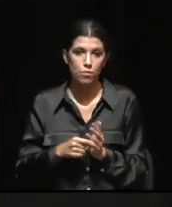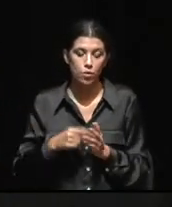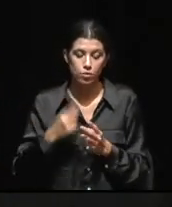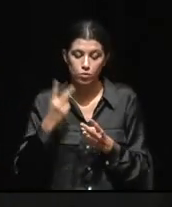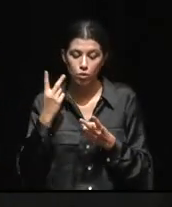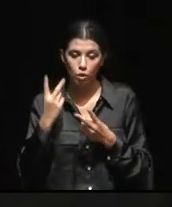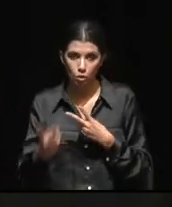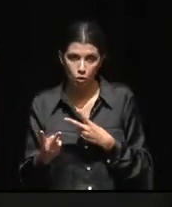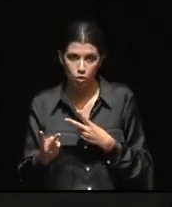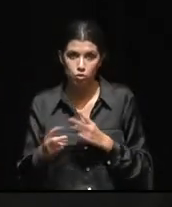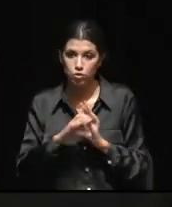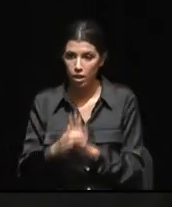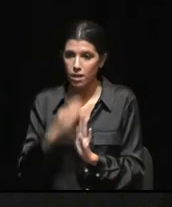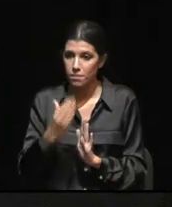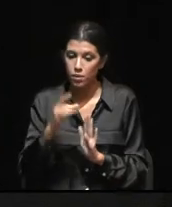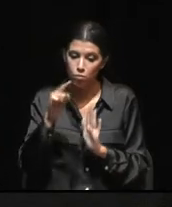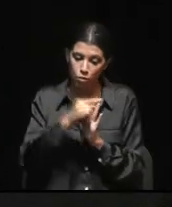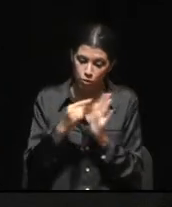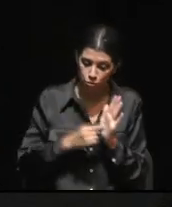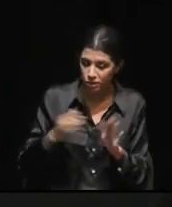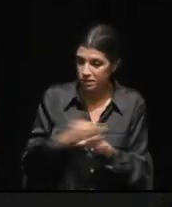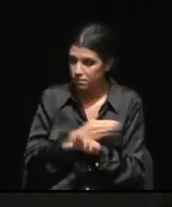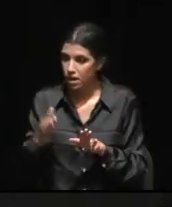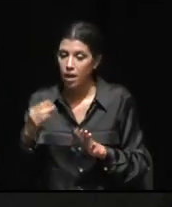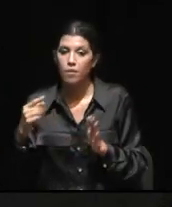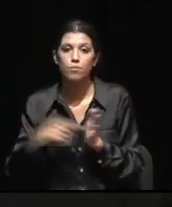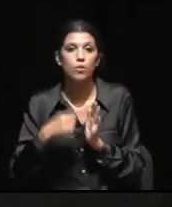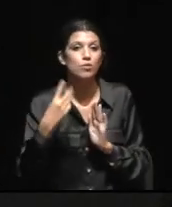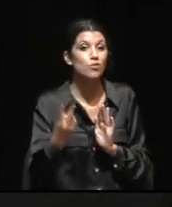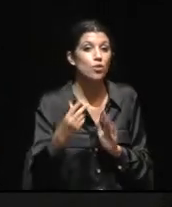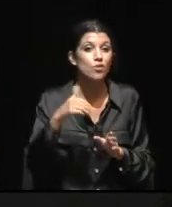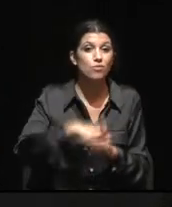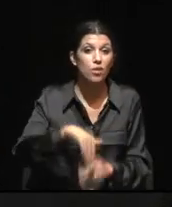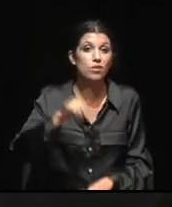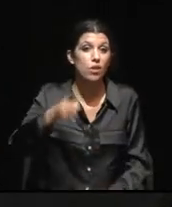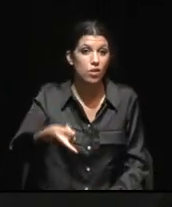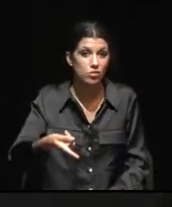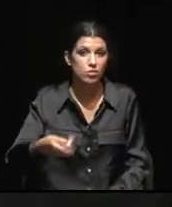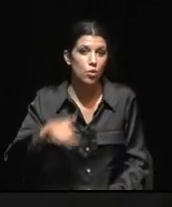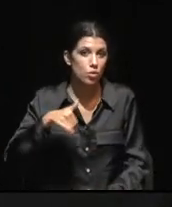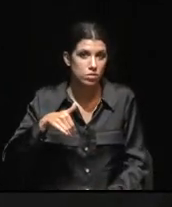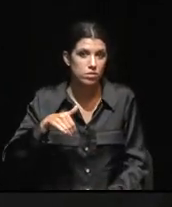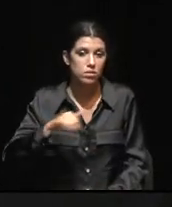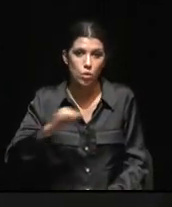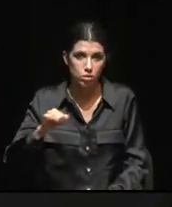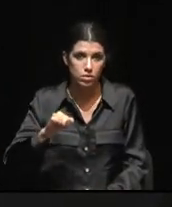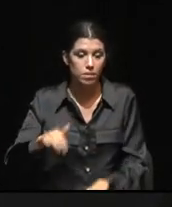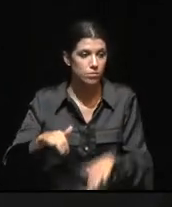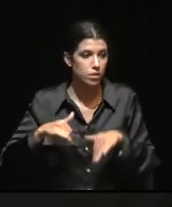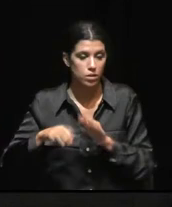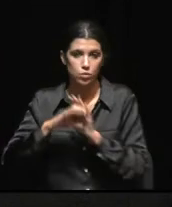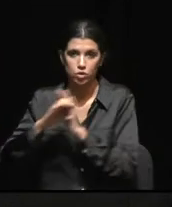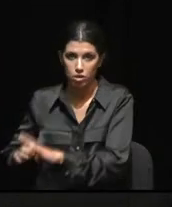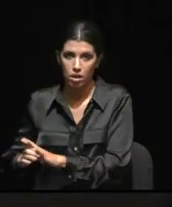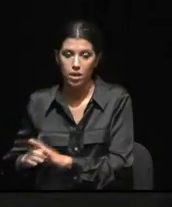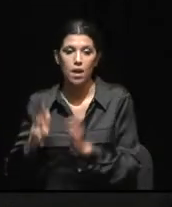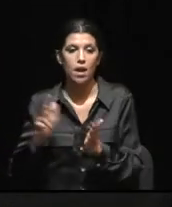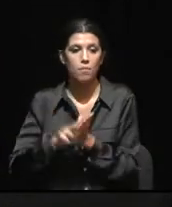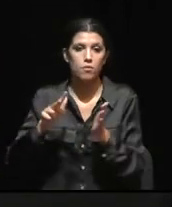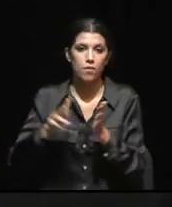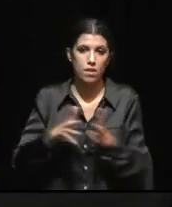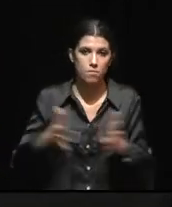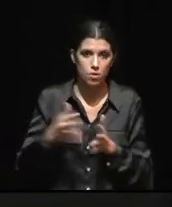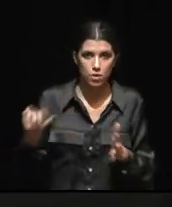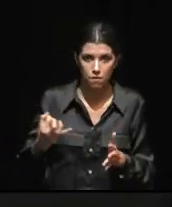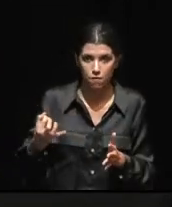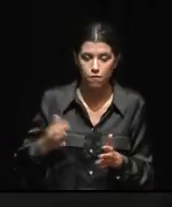pontos a pedido do chega ponto dois quem Vota contra quem se abstém chega foi aprovado